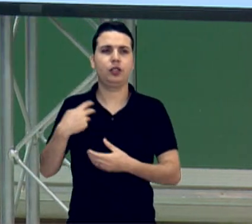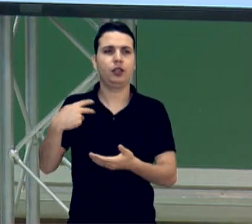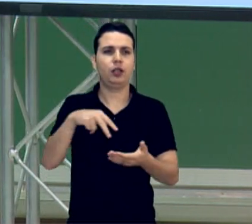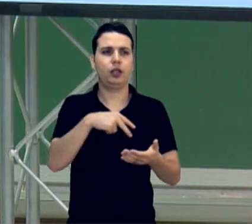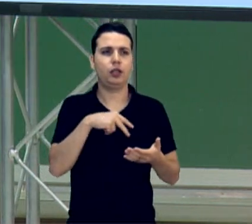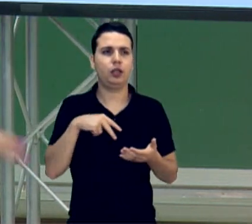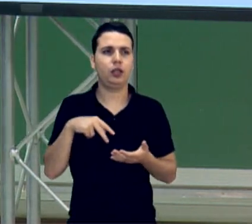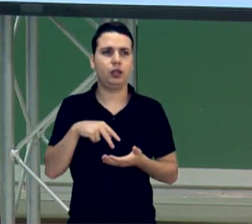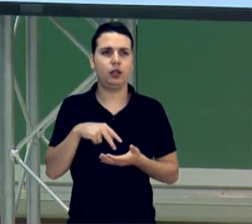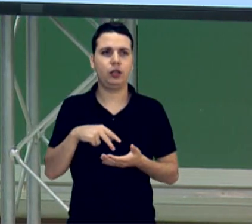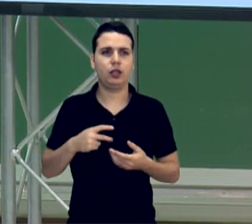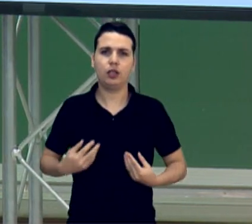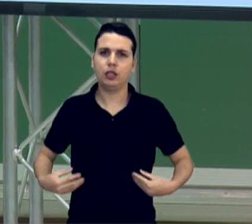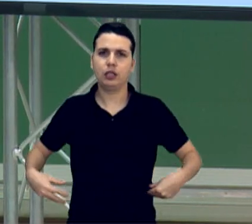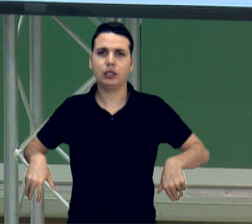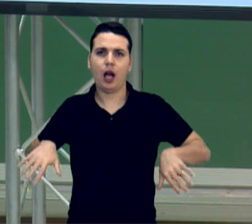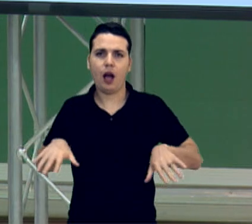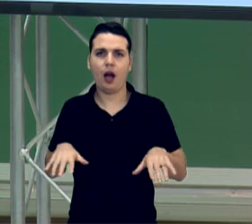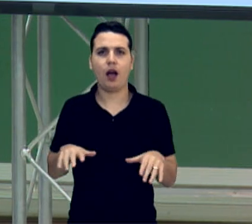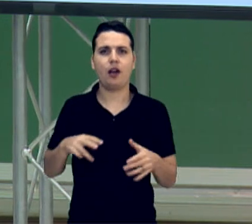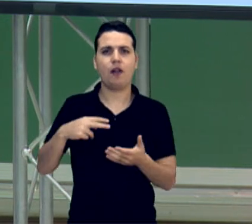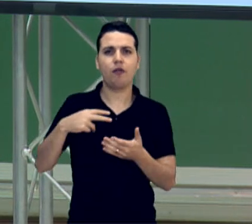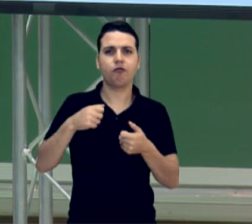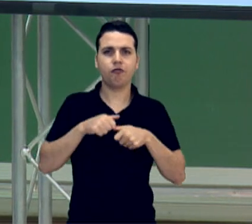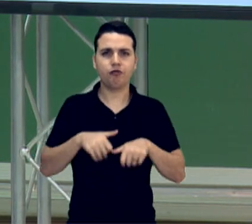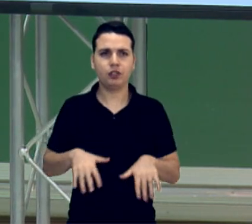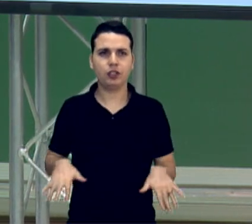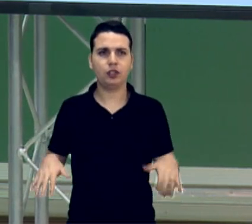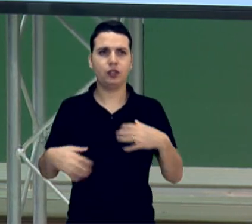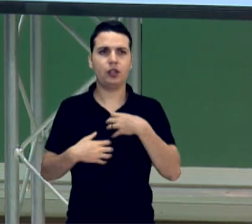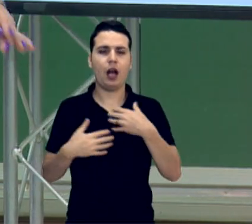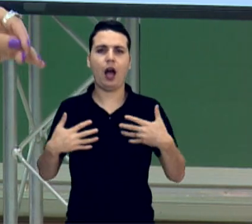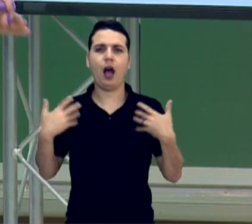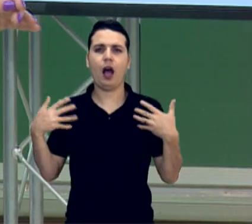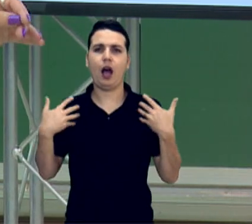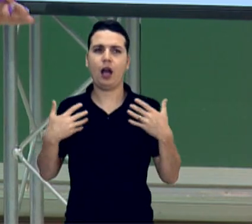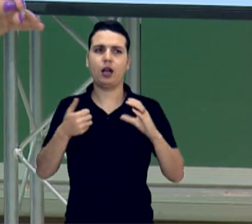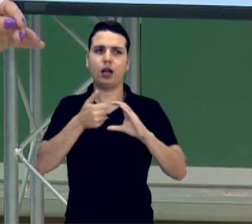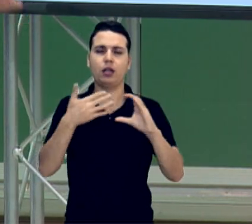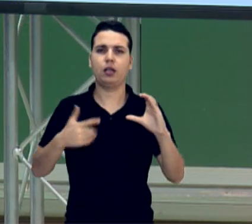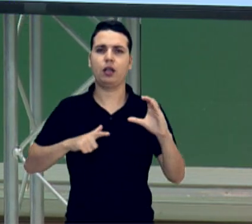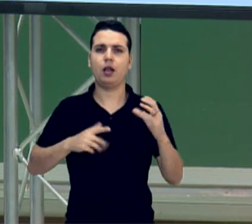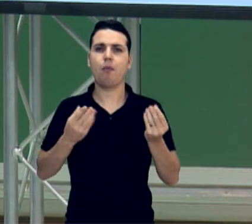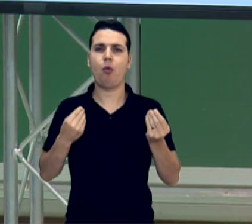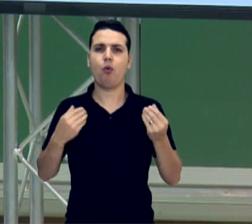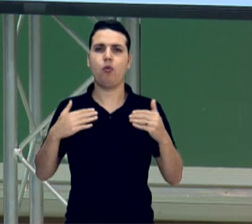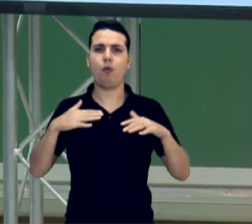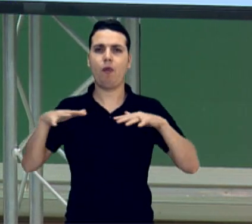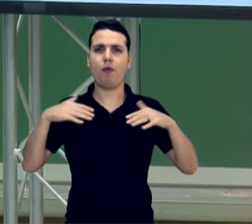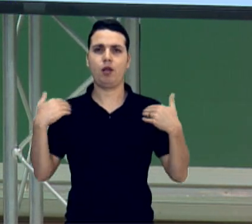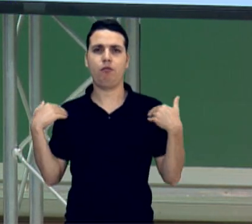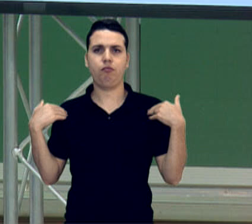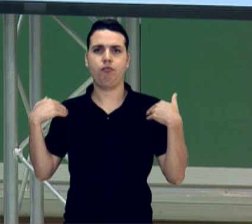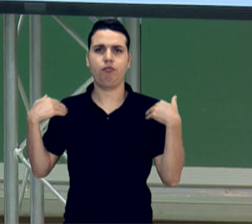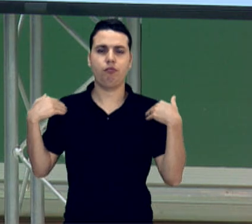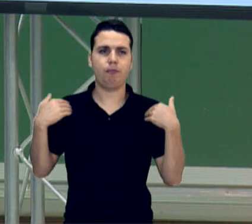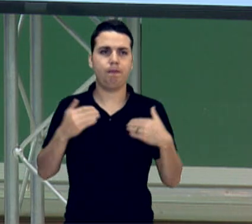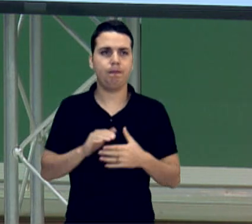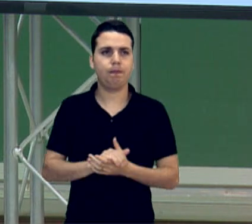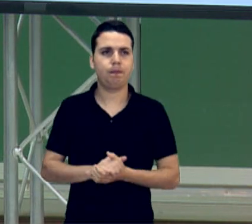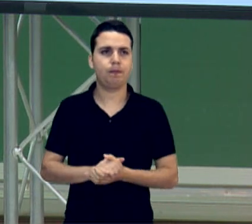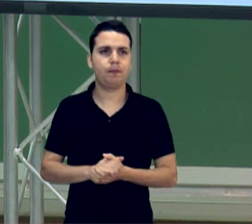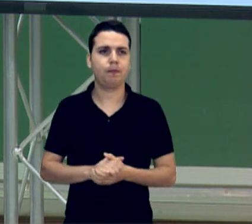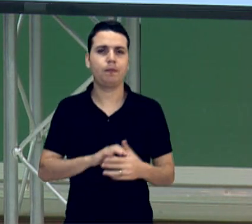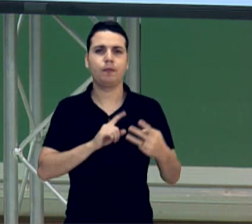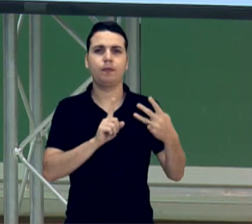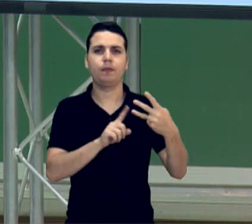Da saia, do vestido bem alegre, bem característico, com muito movimento de ombros também. A